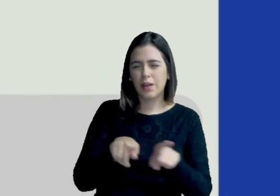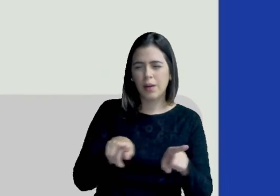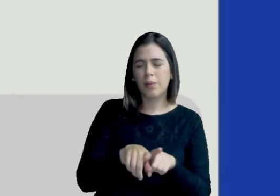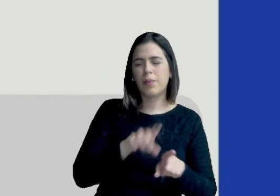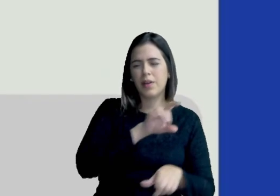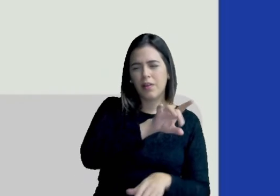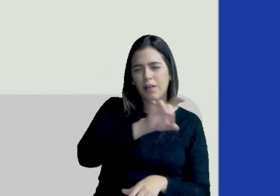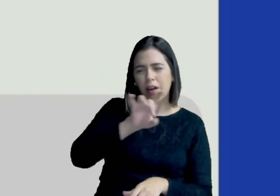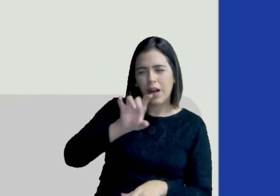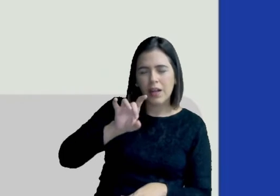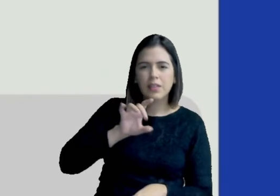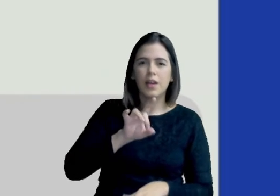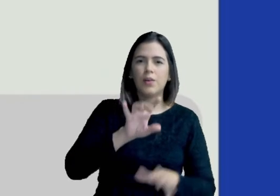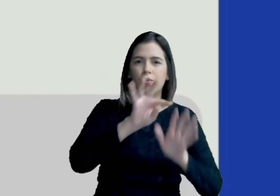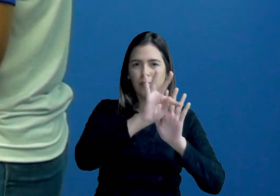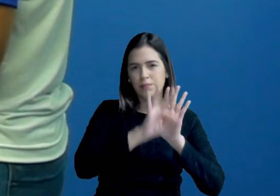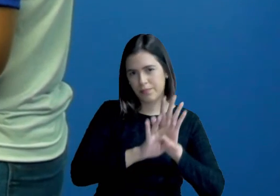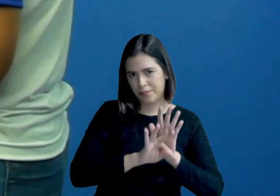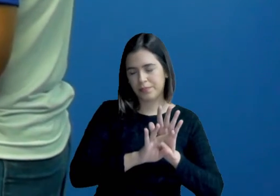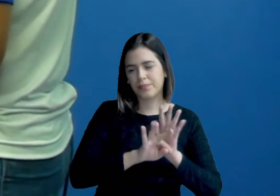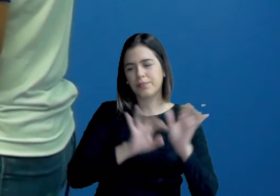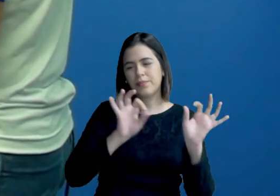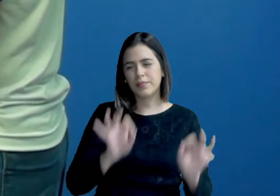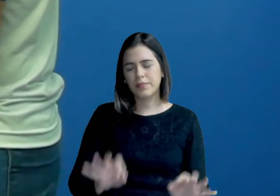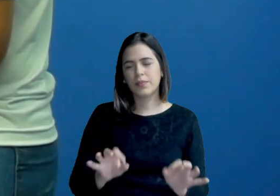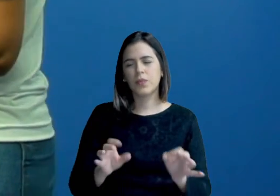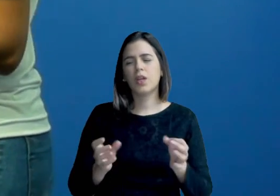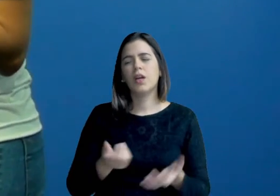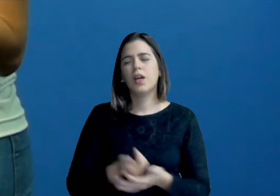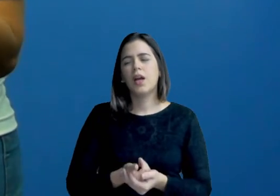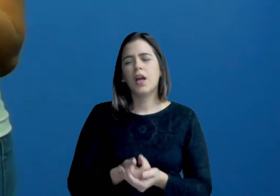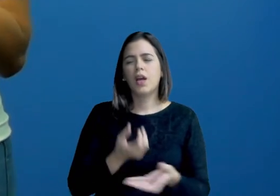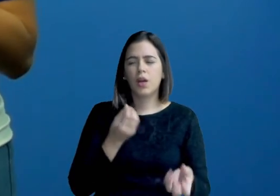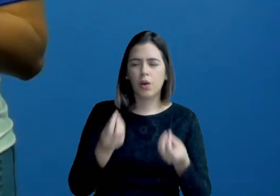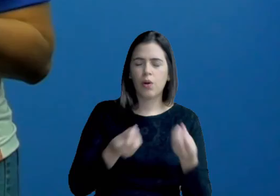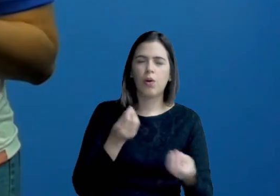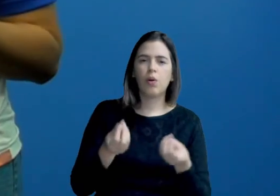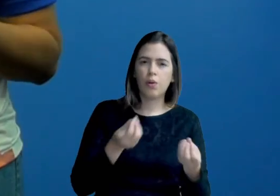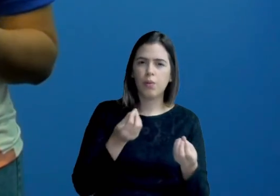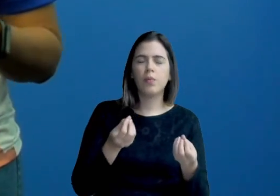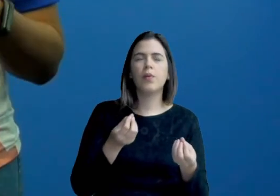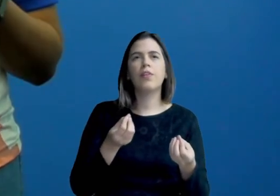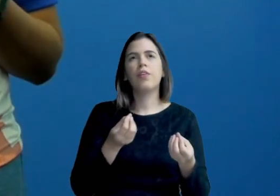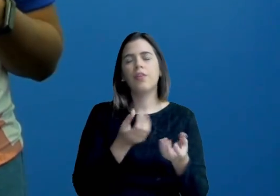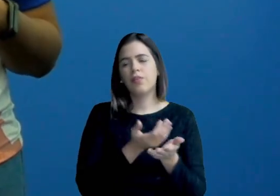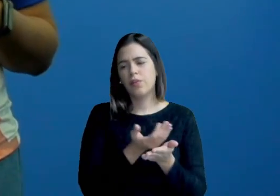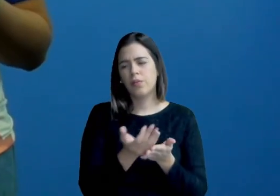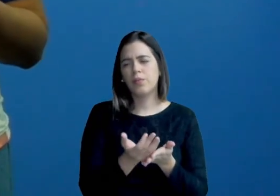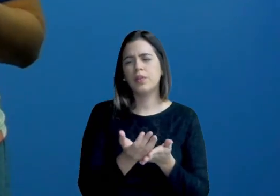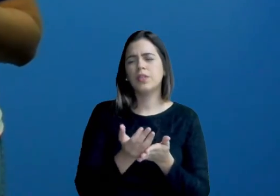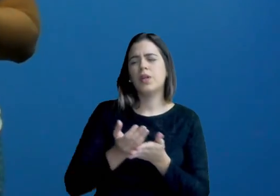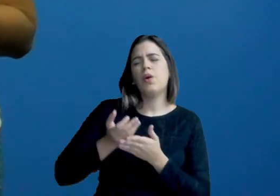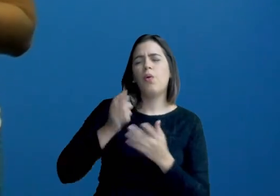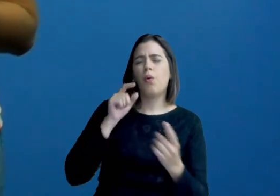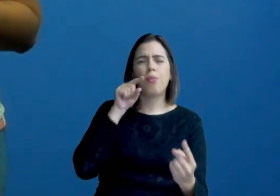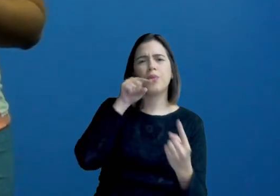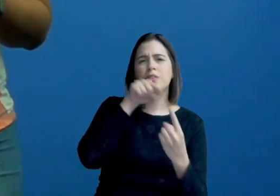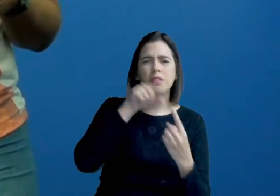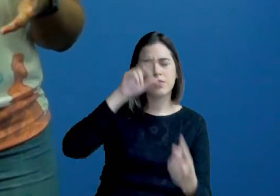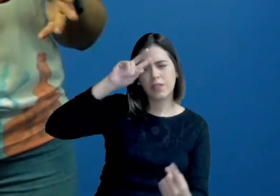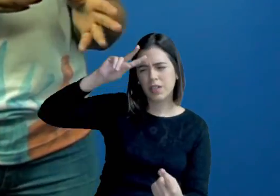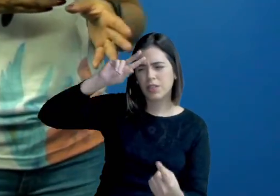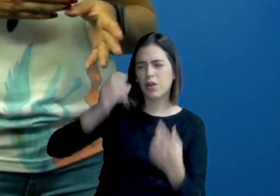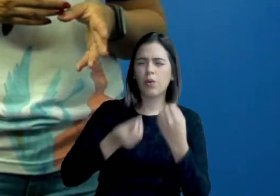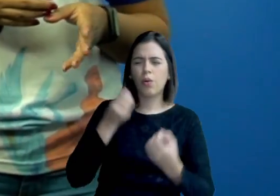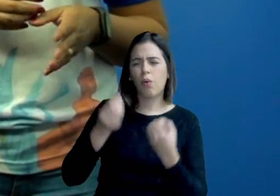que aparecem em cada um de eles. Ou seja, nudo é aquilo que eu falei no início, que é o conflito da história. Então,